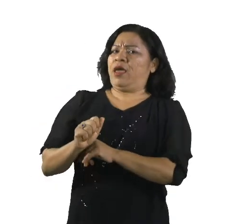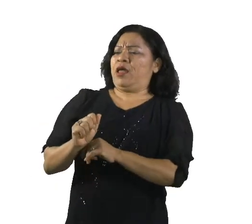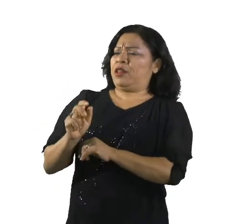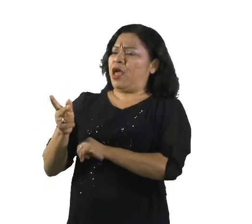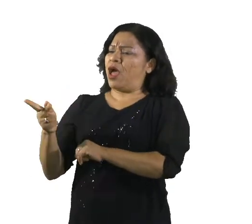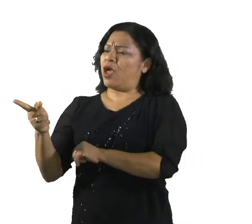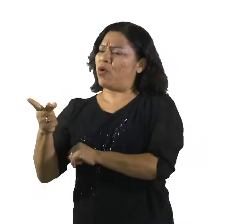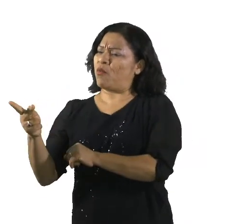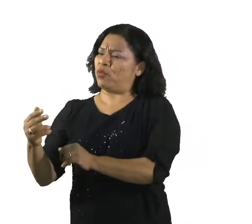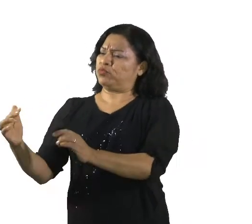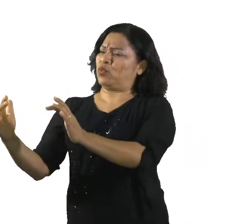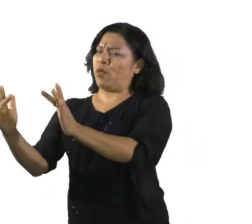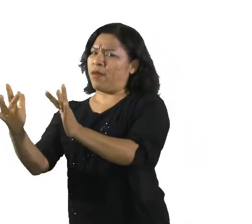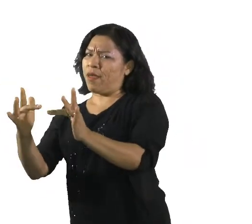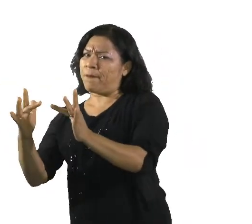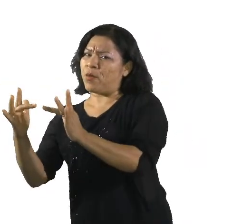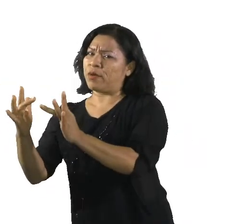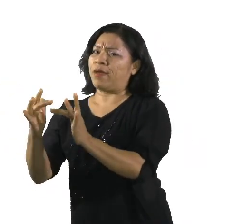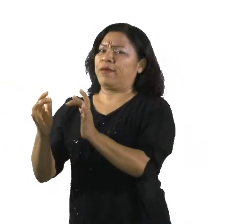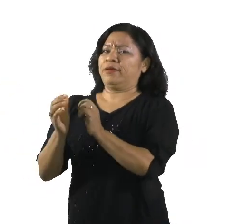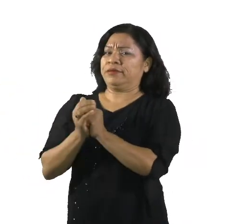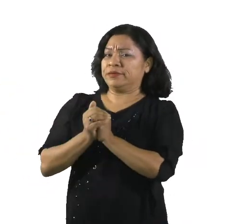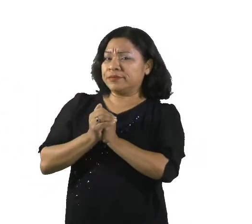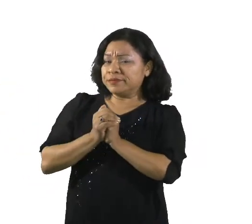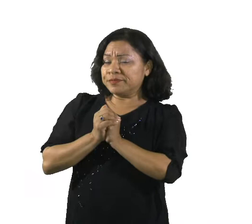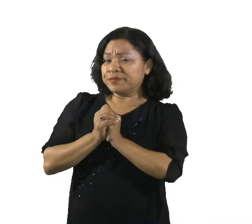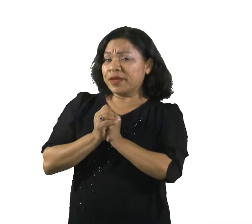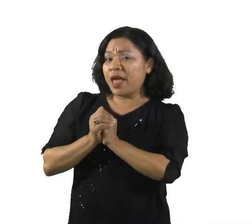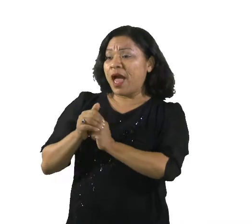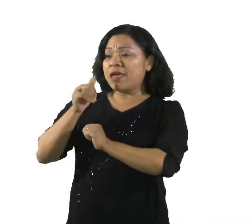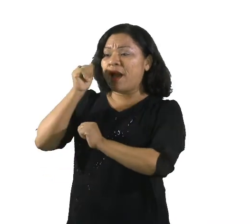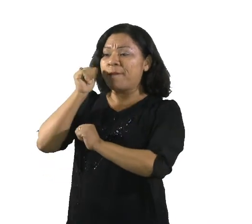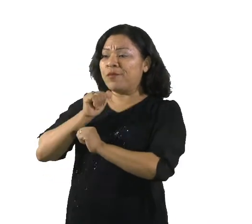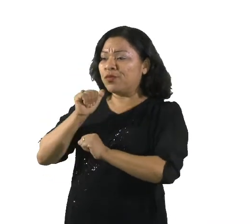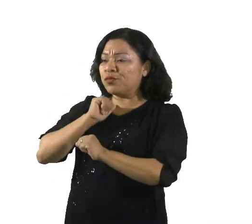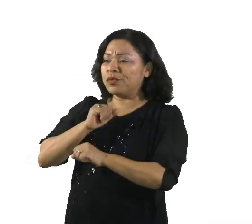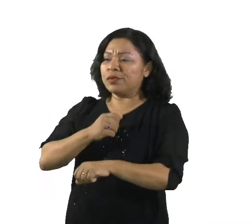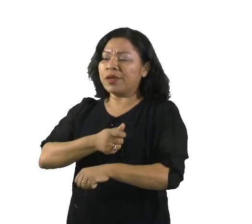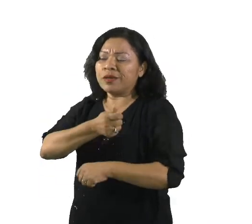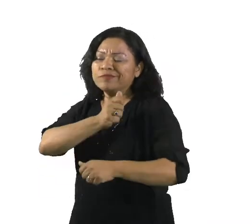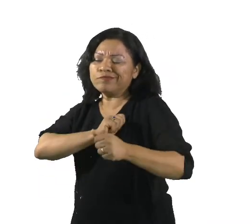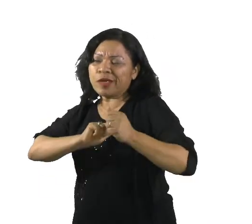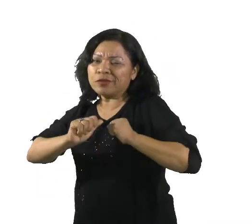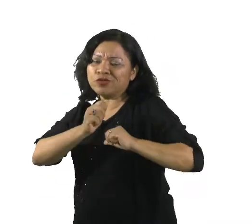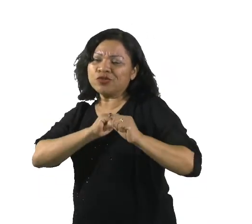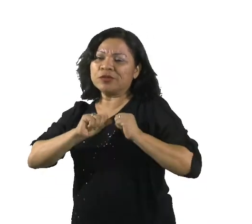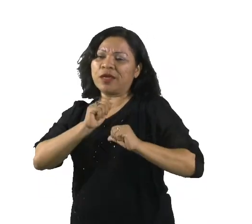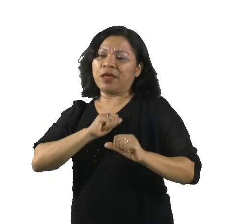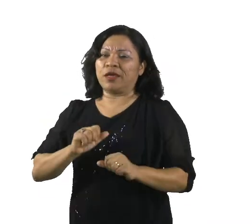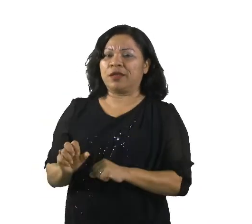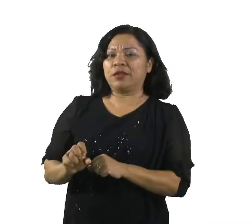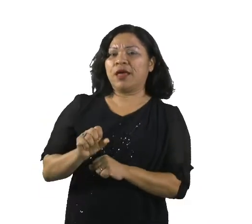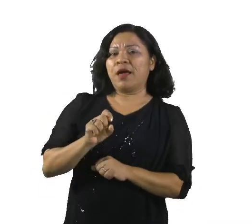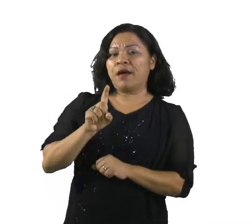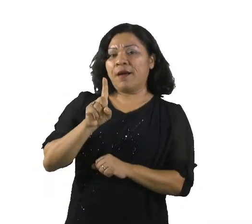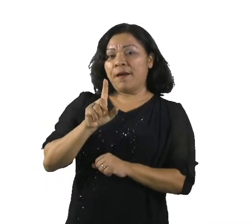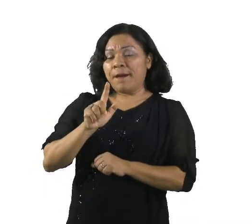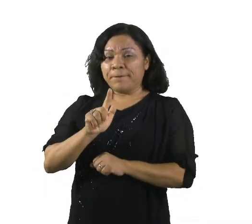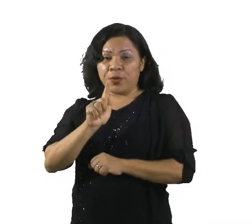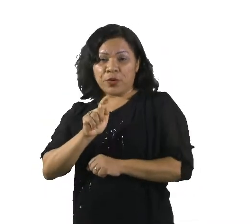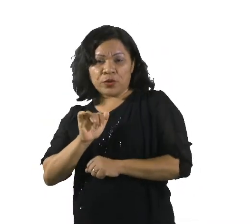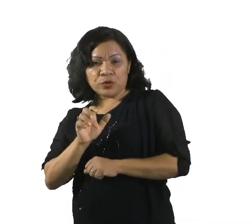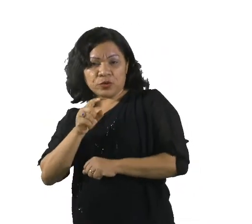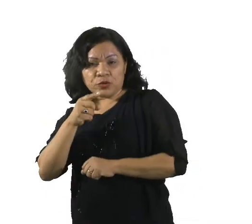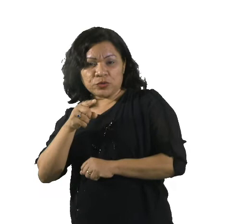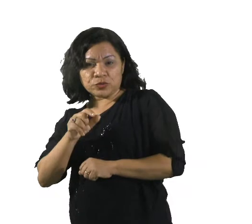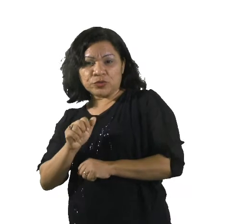por outro lado, Hérmia era apaixonada por Lisandro. Contudo, Hérmia